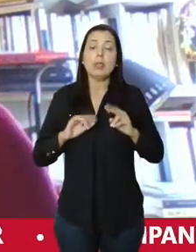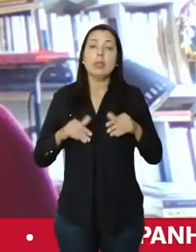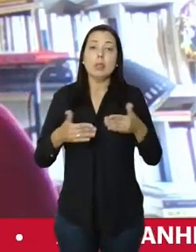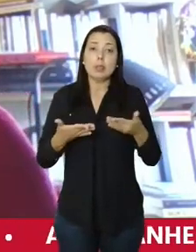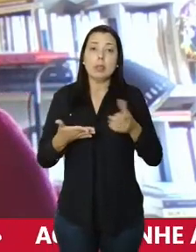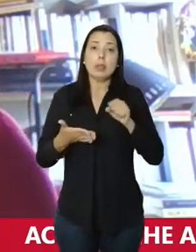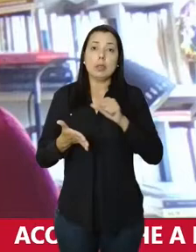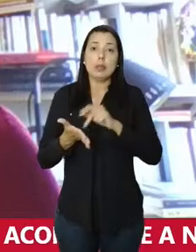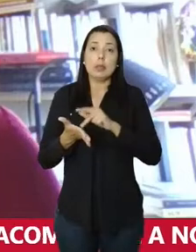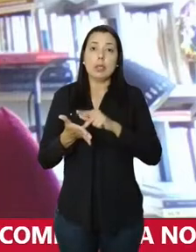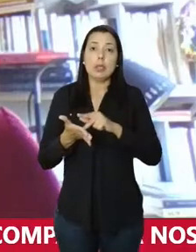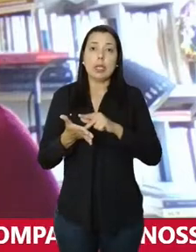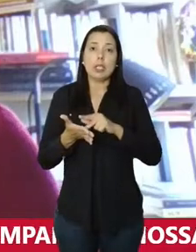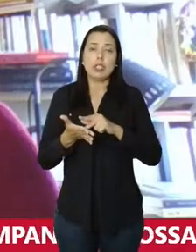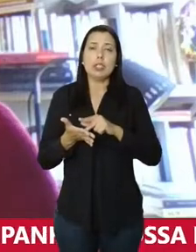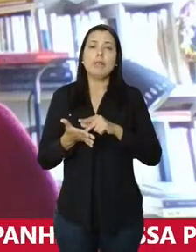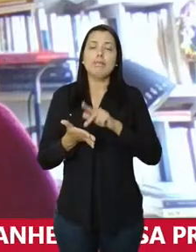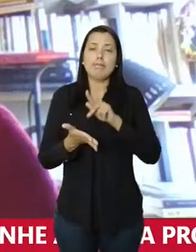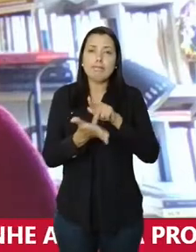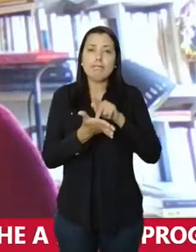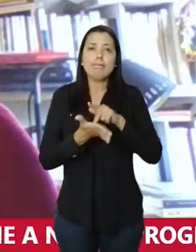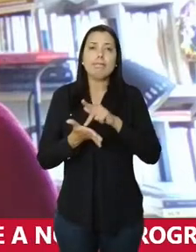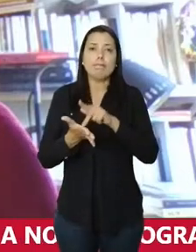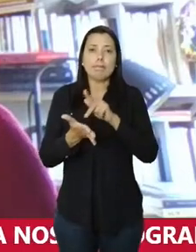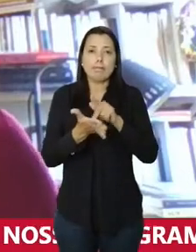digna, leal,